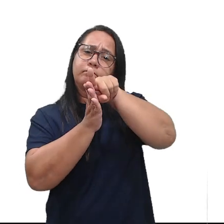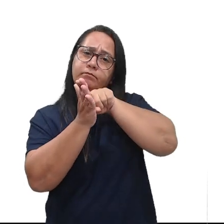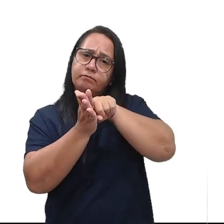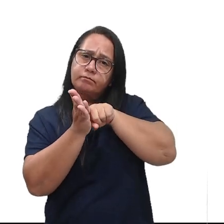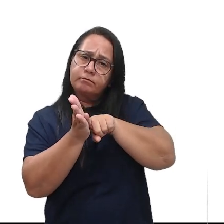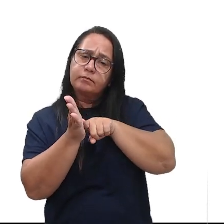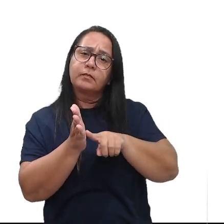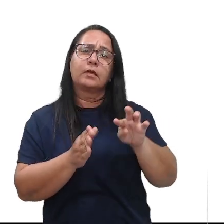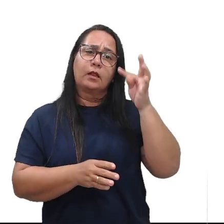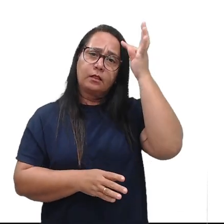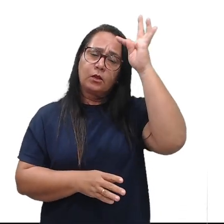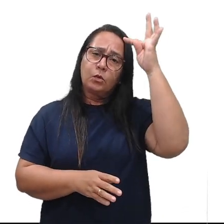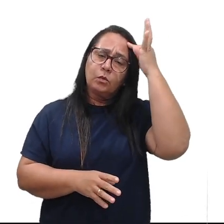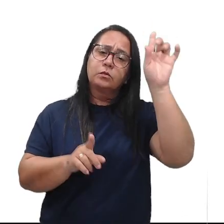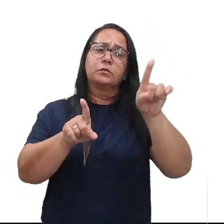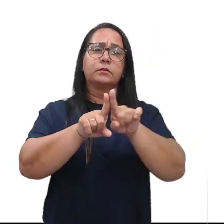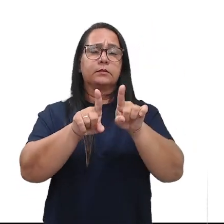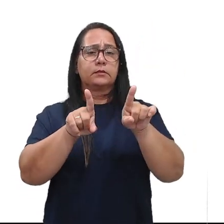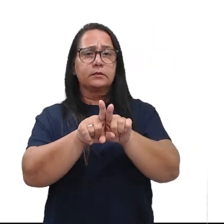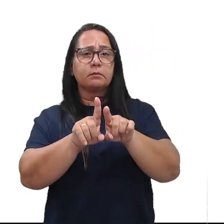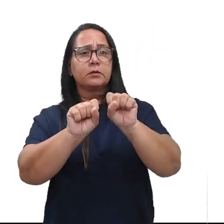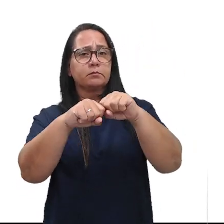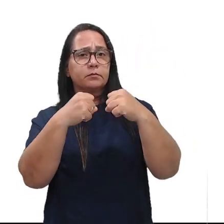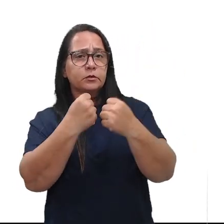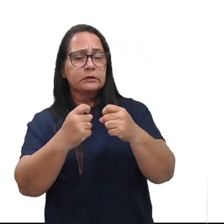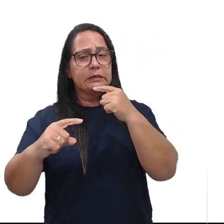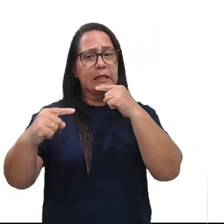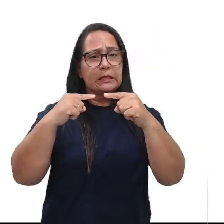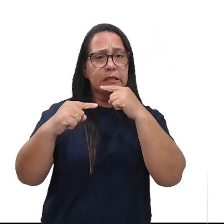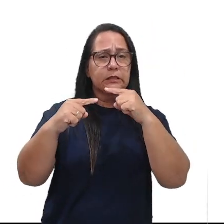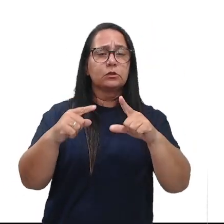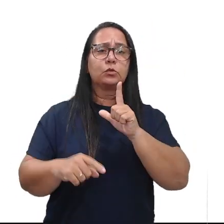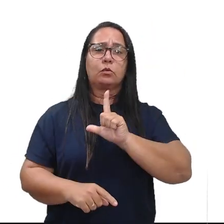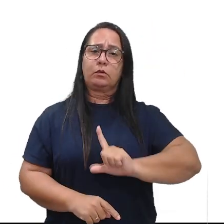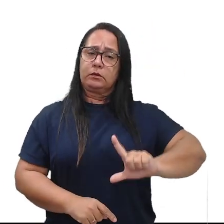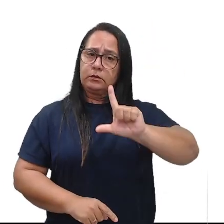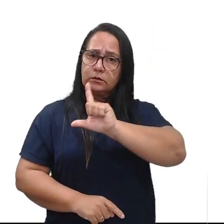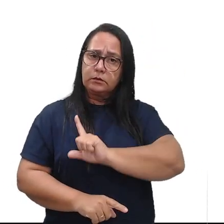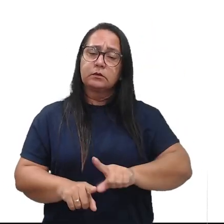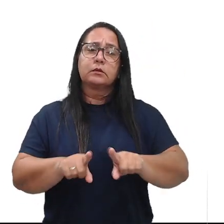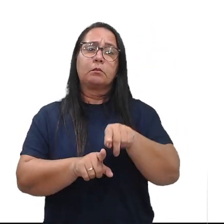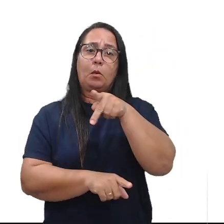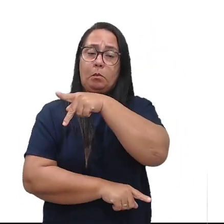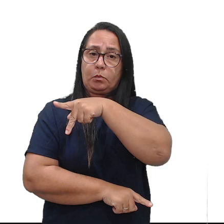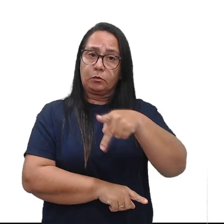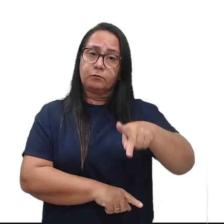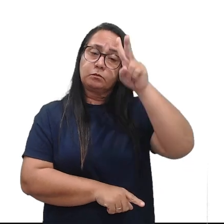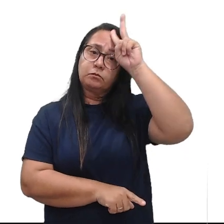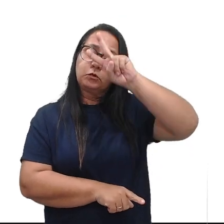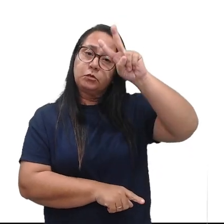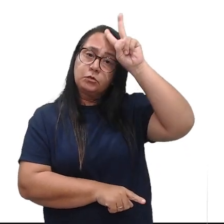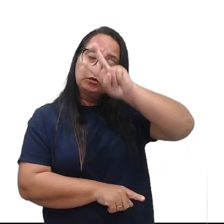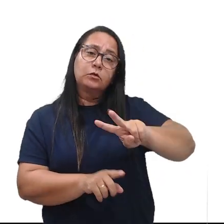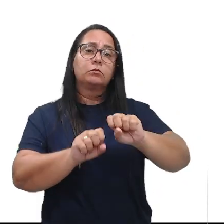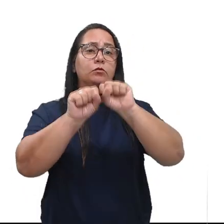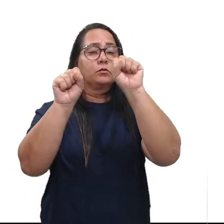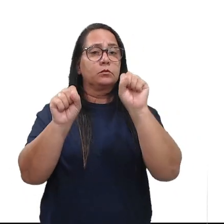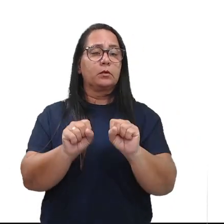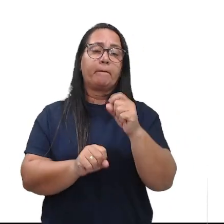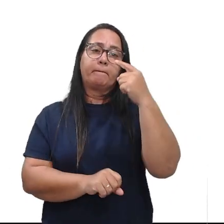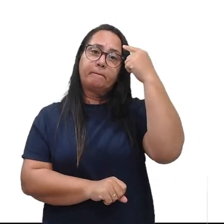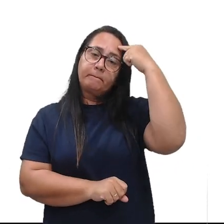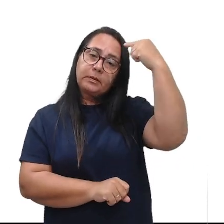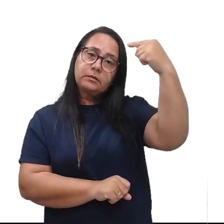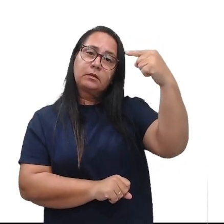teórico social, filólogo, crítico literário e professor da Cátedra de História dos Sistemas do Pensamento